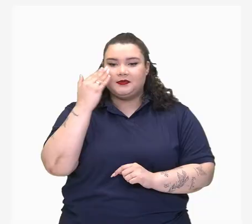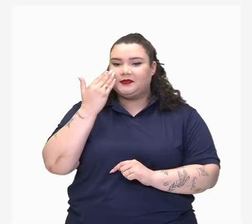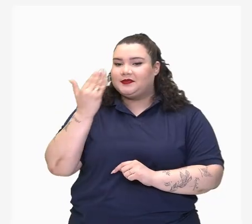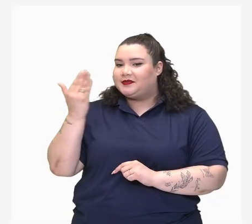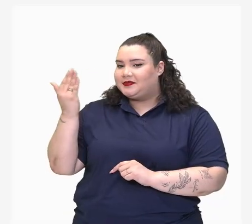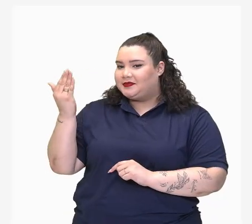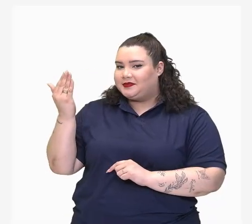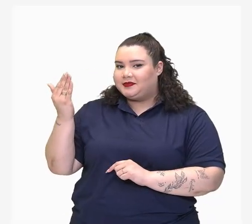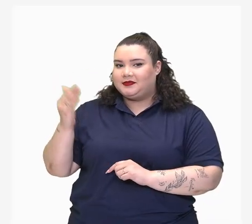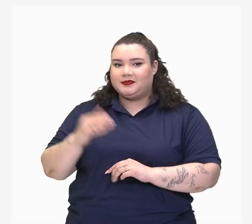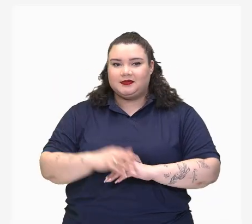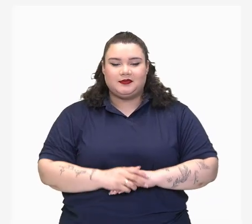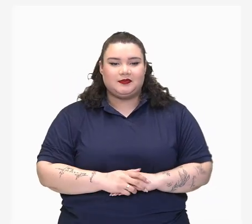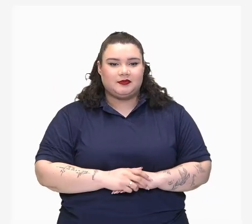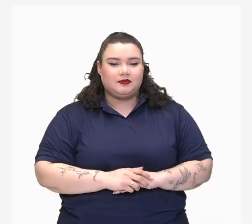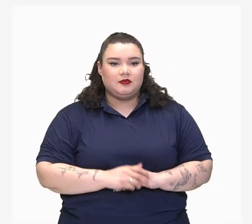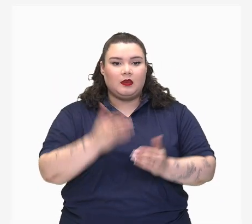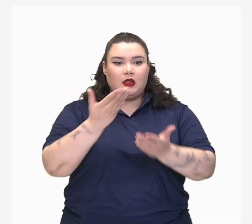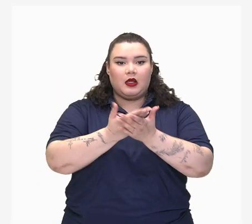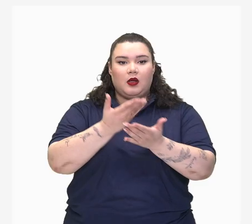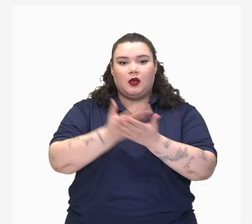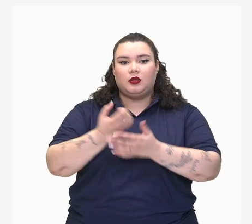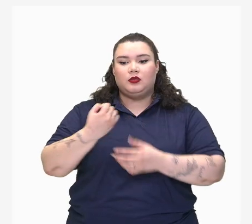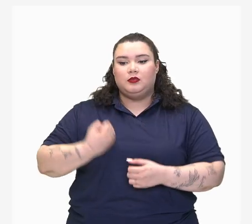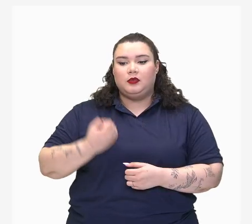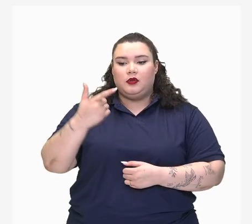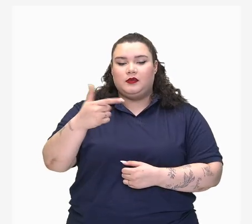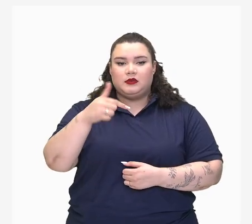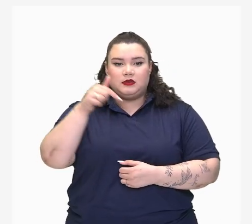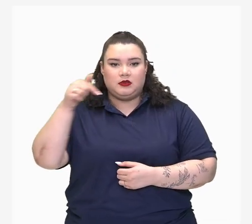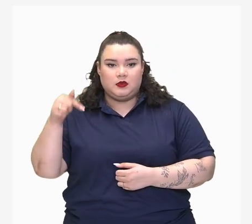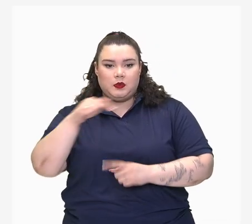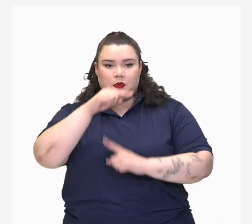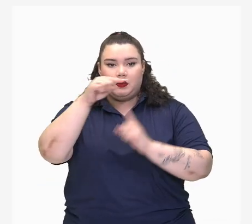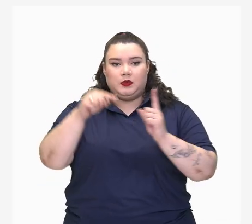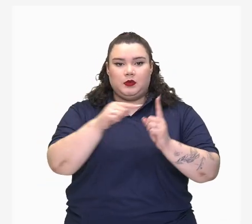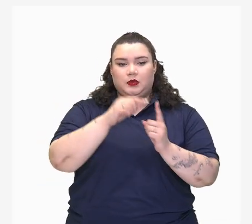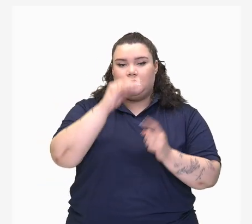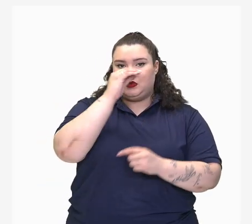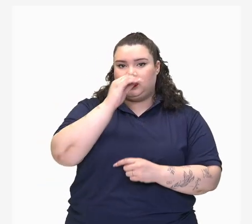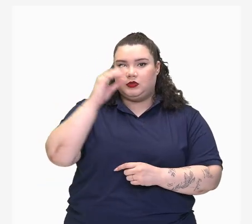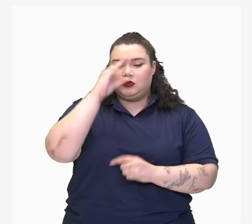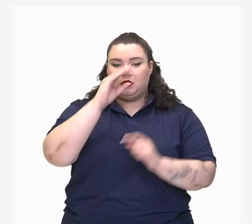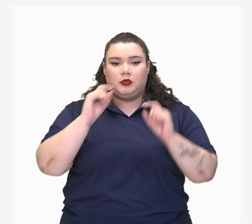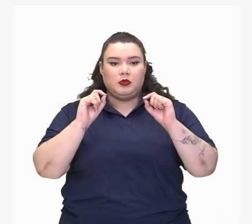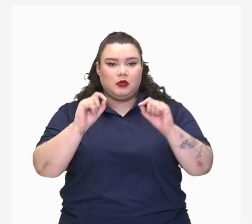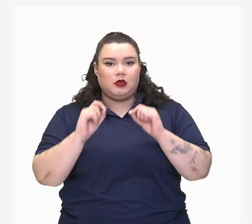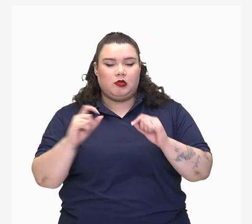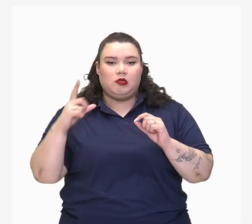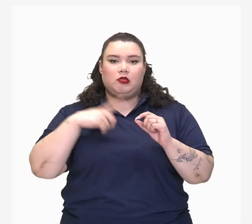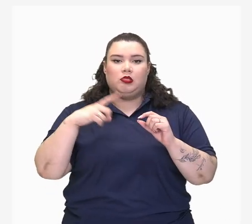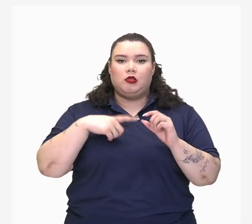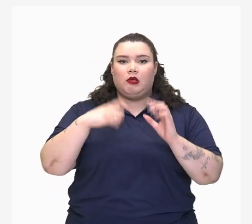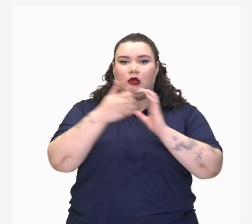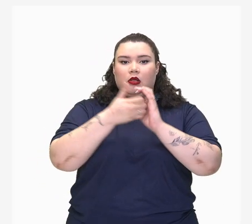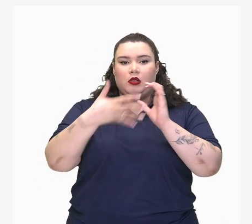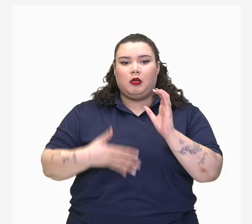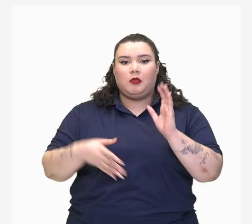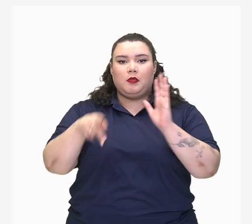conhecimento. Aula 27, objeto de conhecimento, efeitos